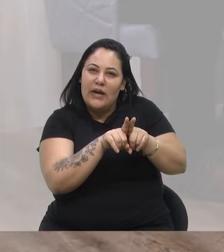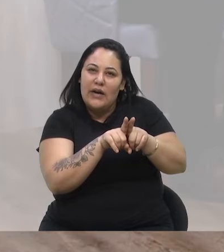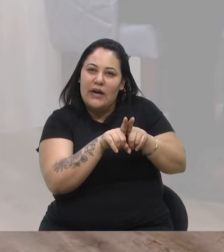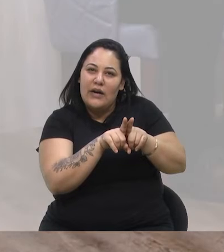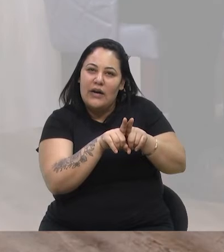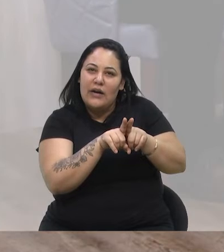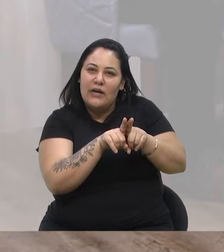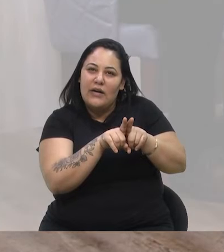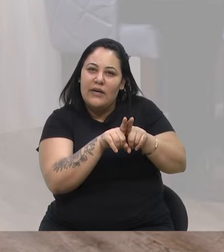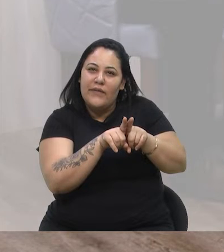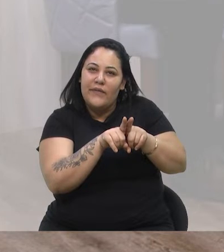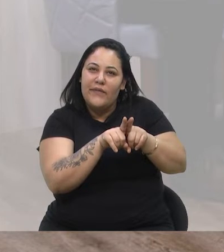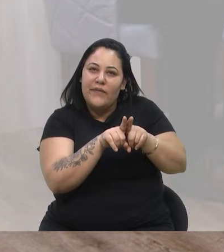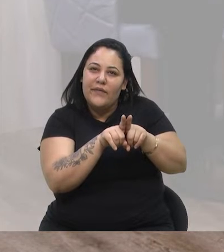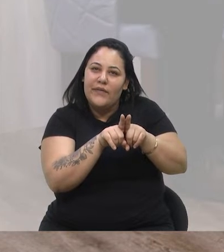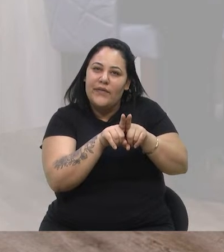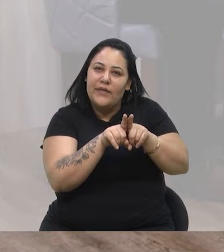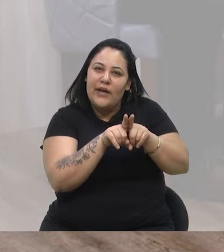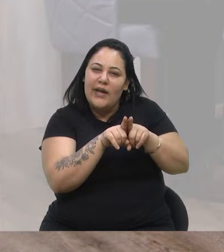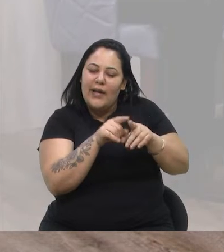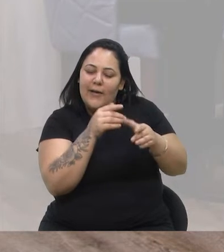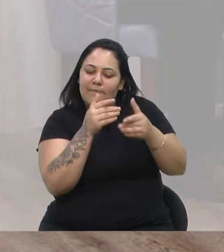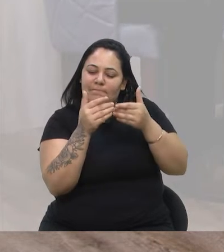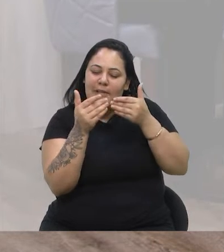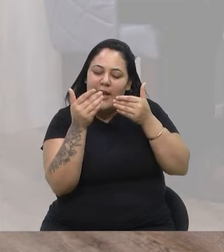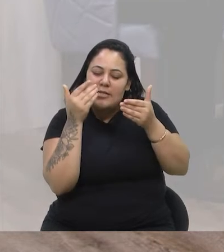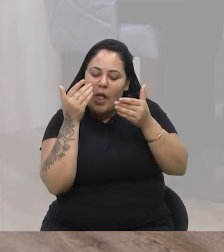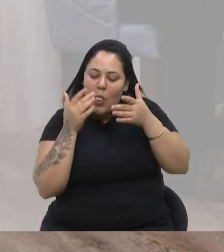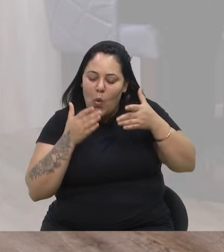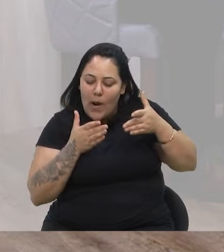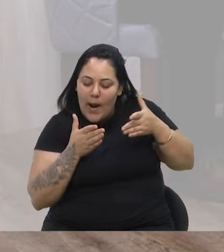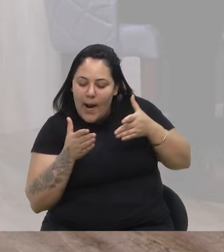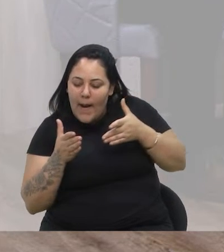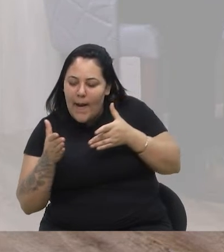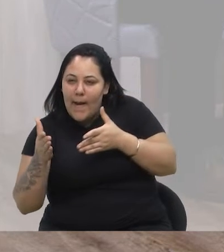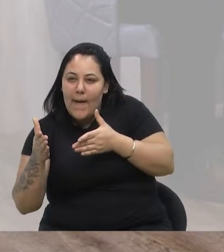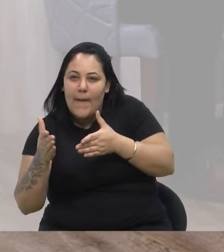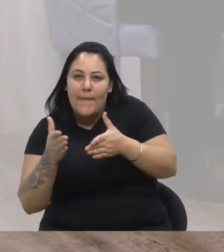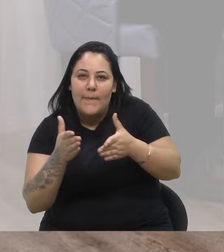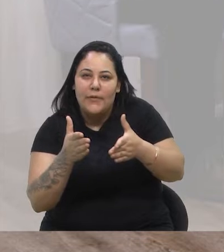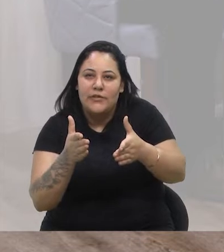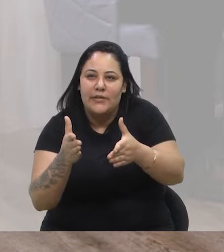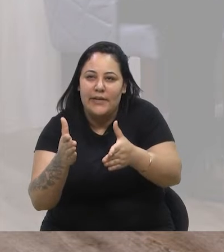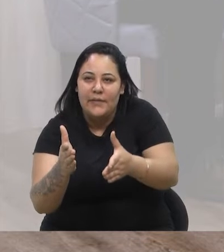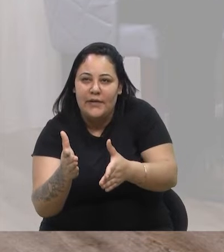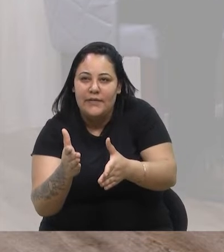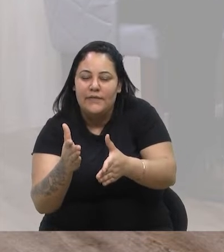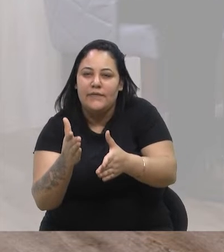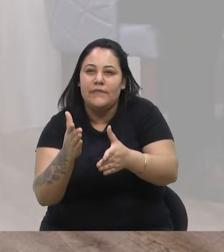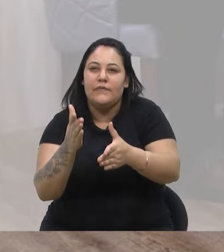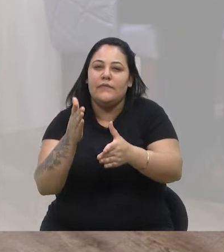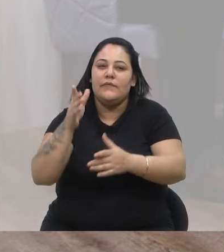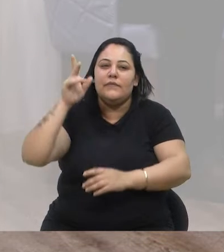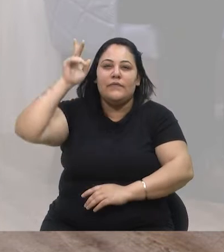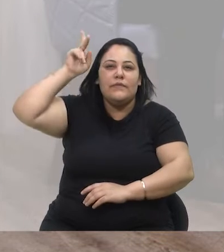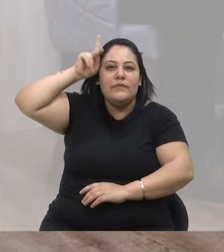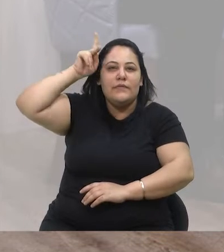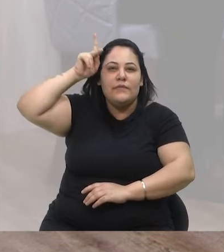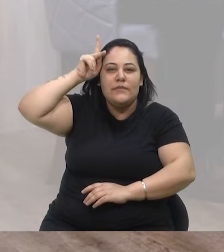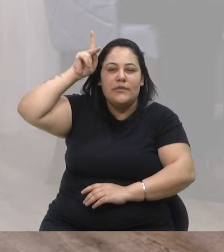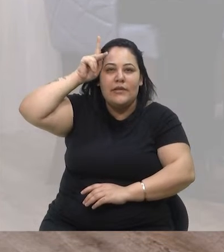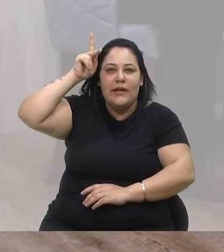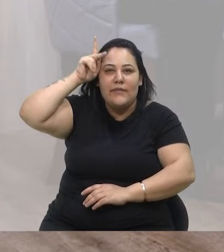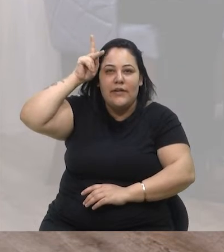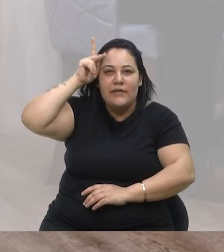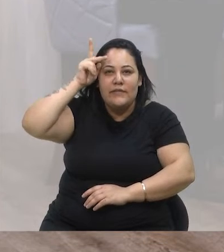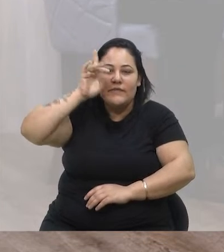interessante em que é debatido o caminho para chegar, digamos assim, a Machu Picchu, se eu não estou